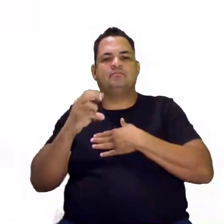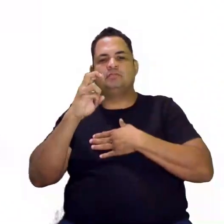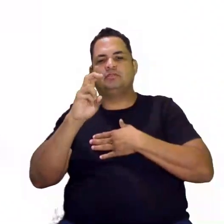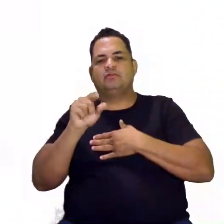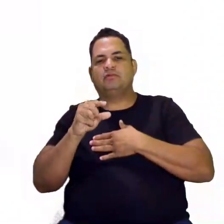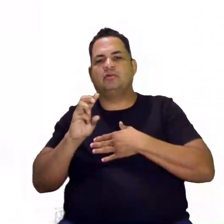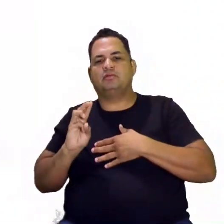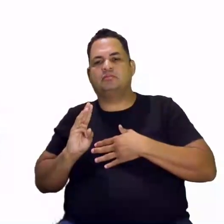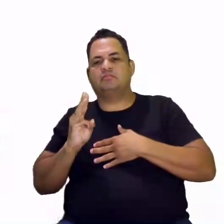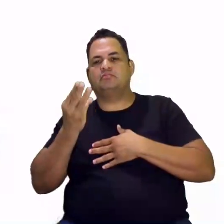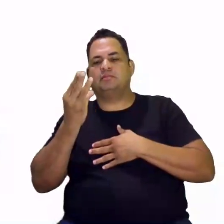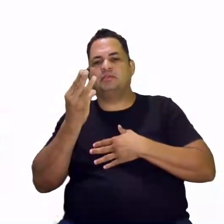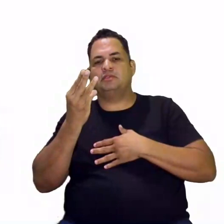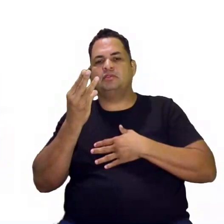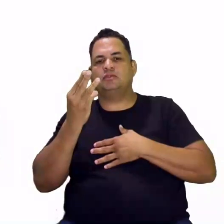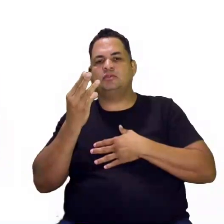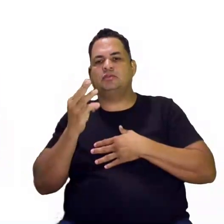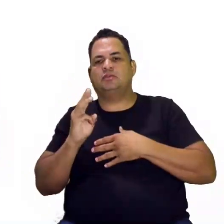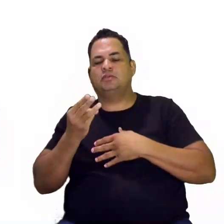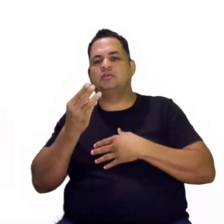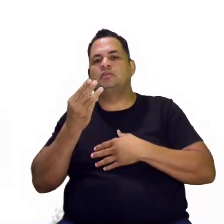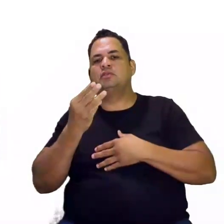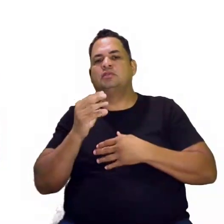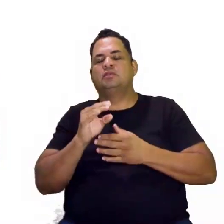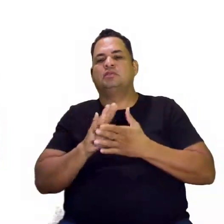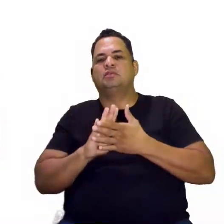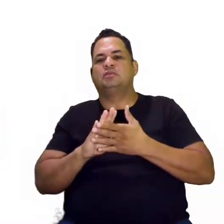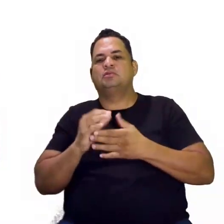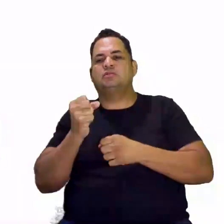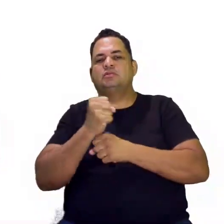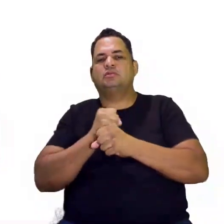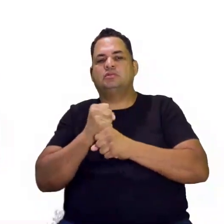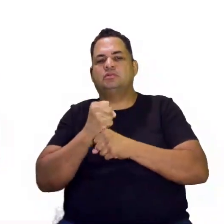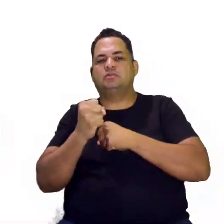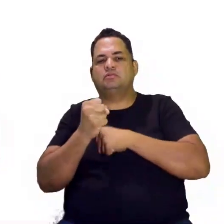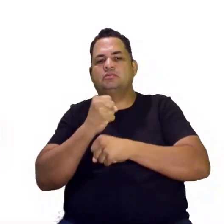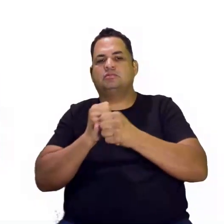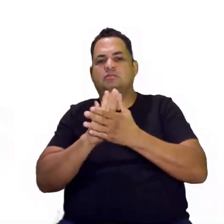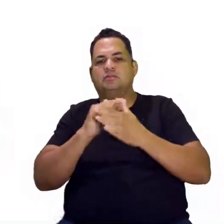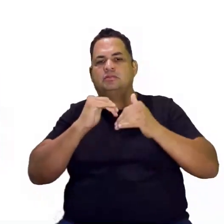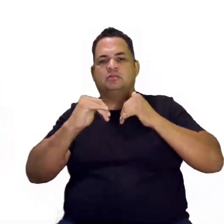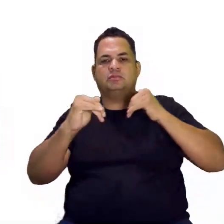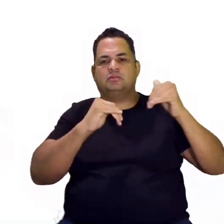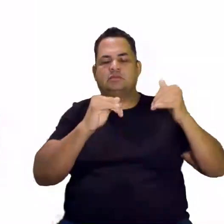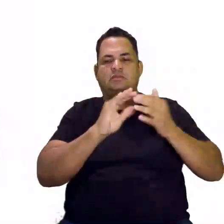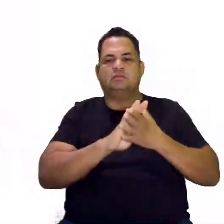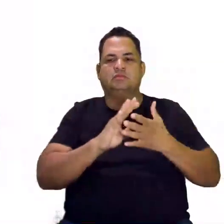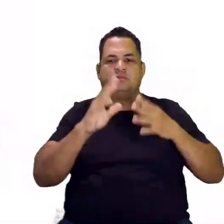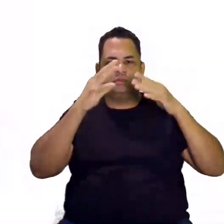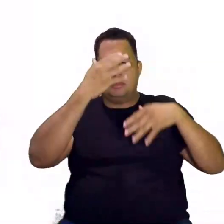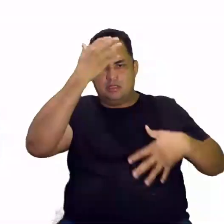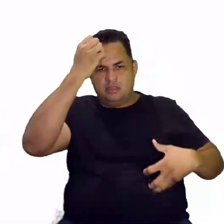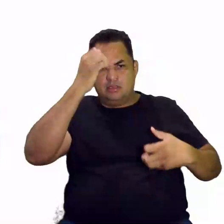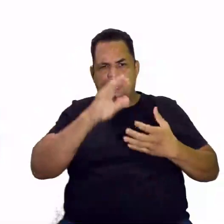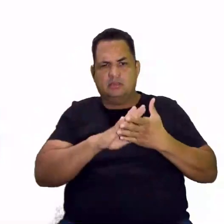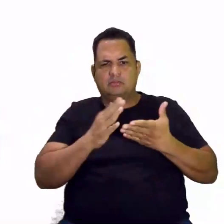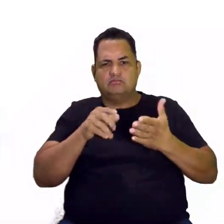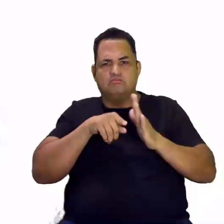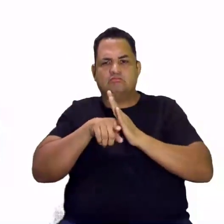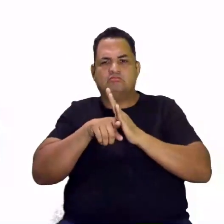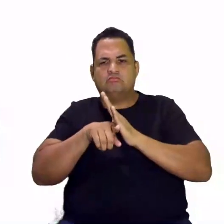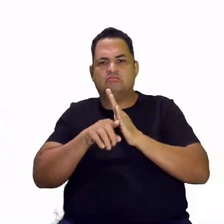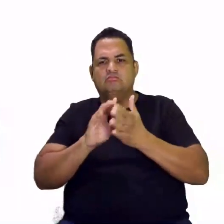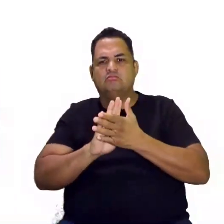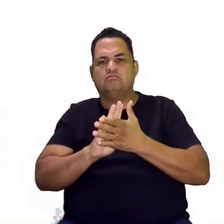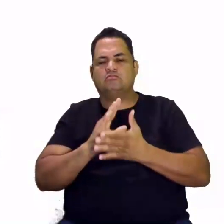milhões de anos começou a nossa separação em relação aos grandes primatas e muitos pesquisadores acreditam que